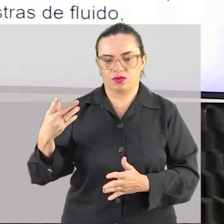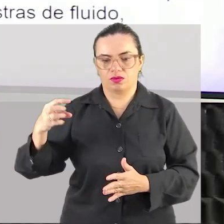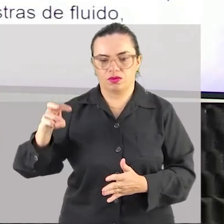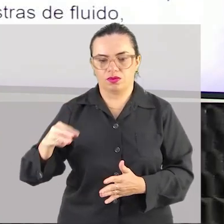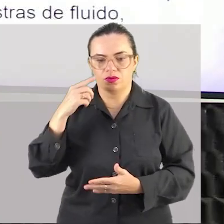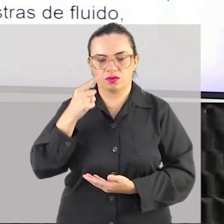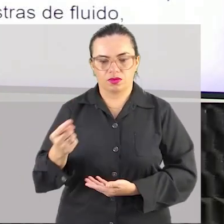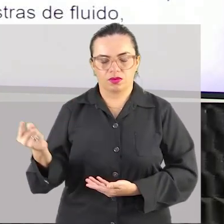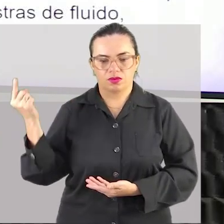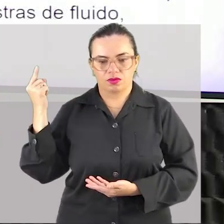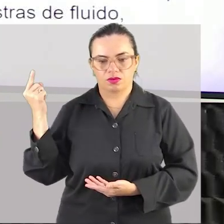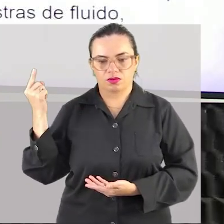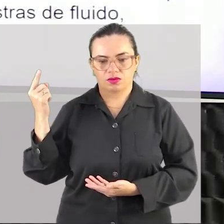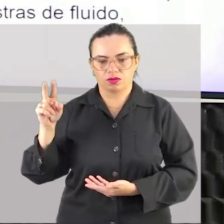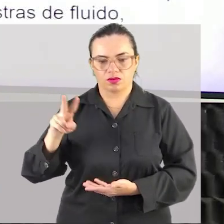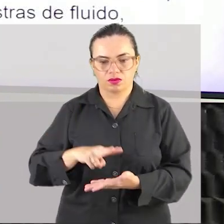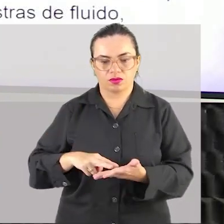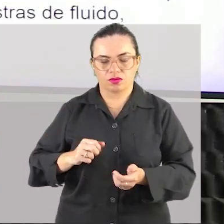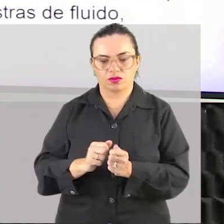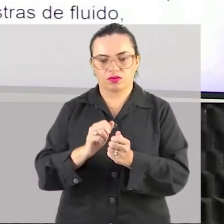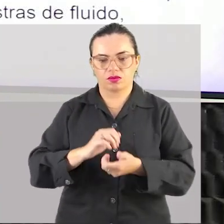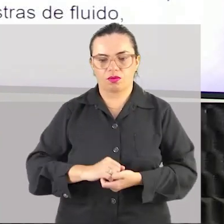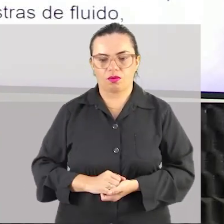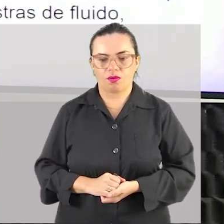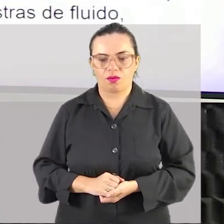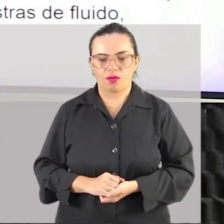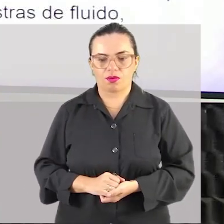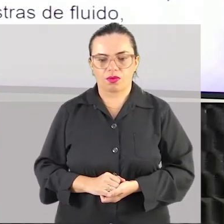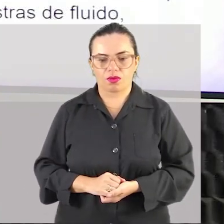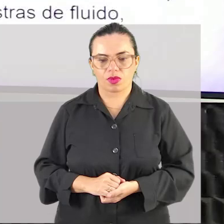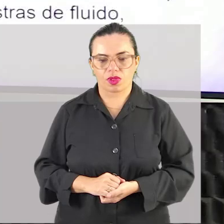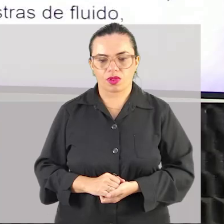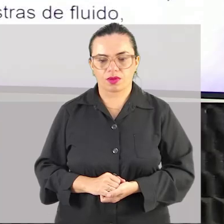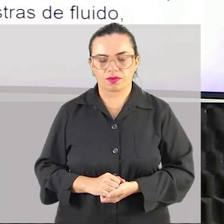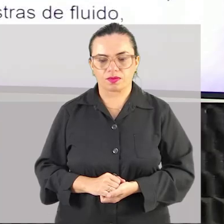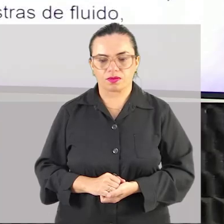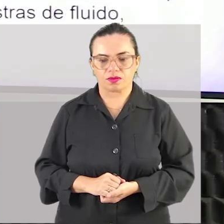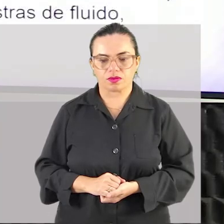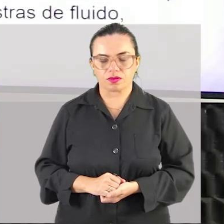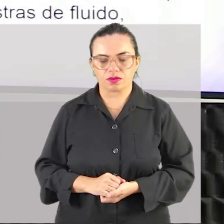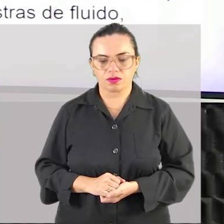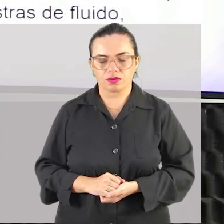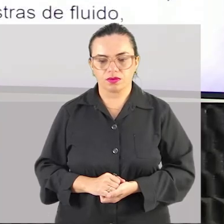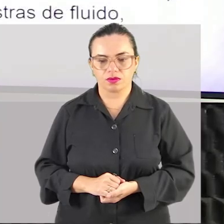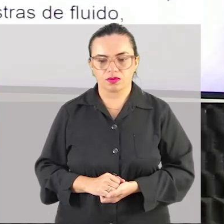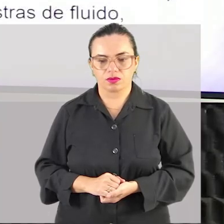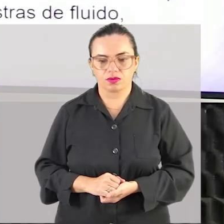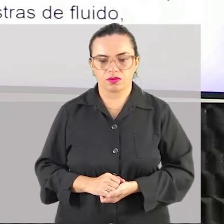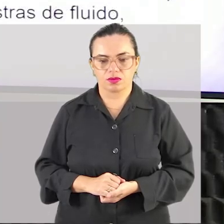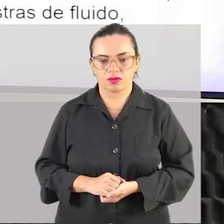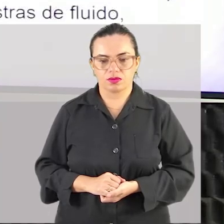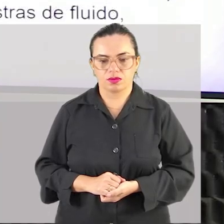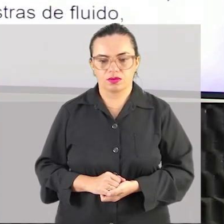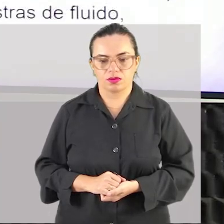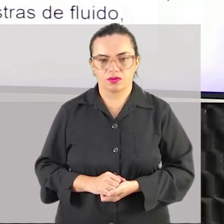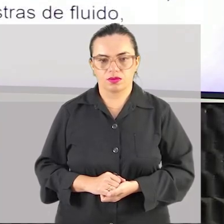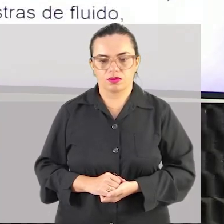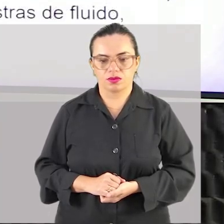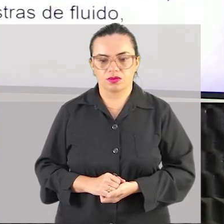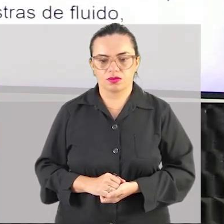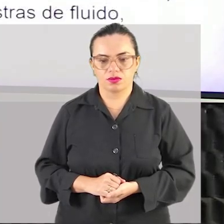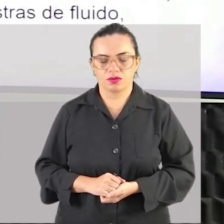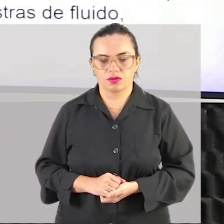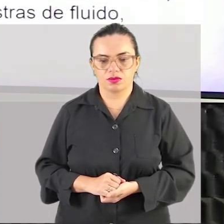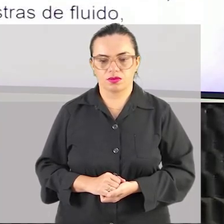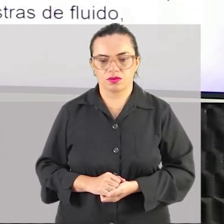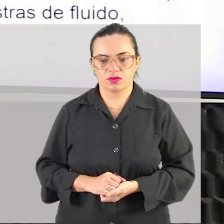1381 SPS, Curação, está localizado a 240 quilômetros da cidade de Santos, no litoral de São Paulo, em profundidade